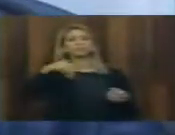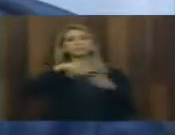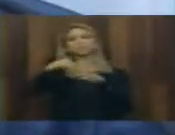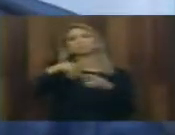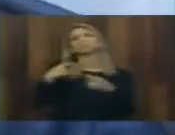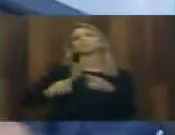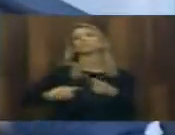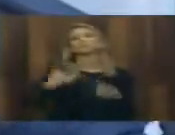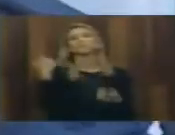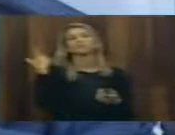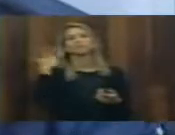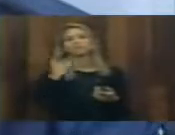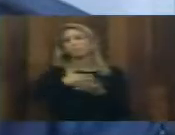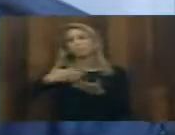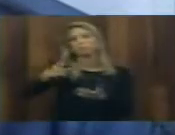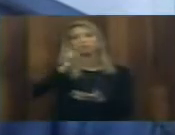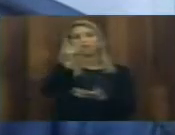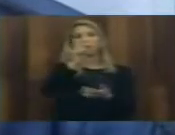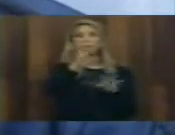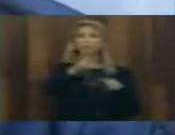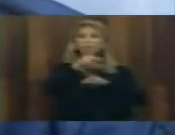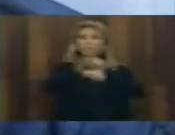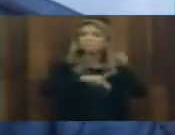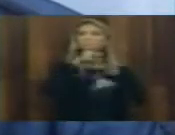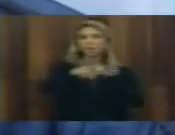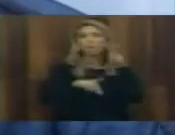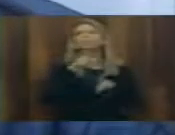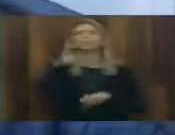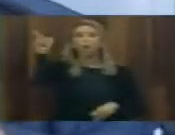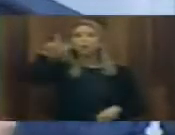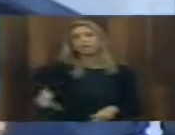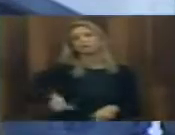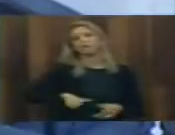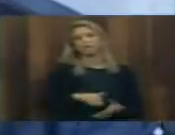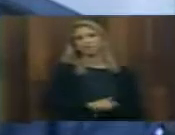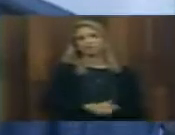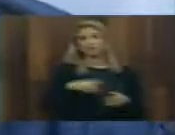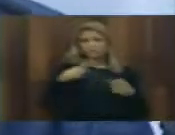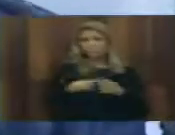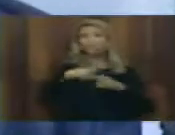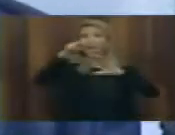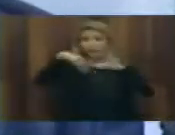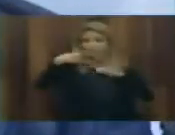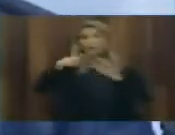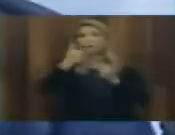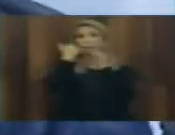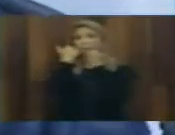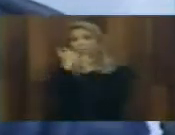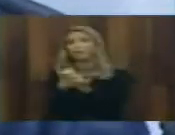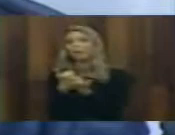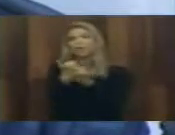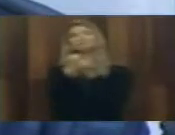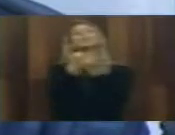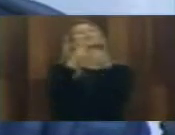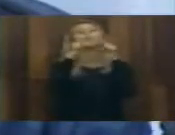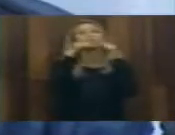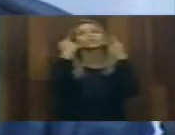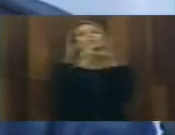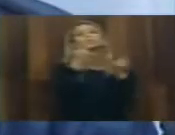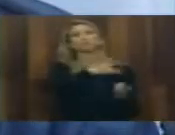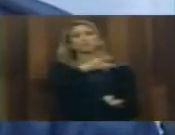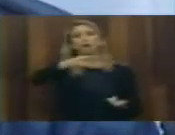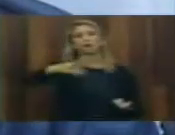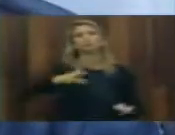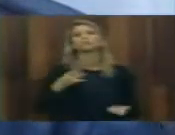outra. Mas porque o povo de Cabo Frio vai ganhar essa disputa, porque a Câmara é favorável a vocês, a gente comunitário de saúde e